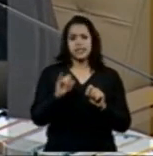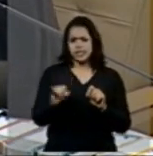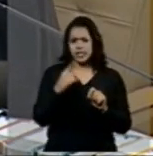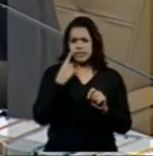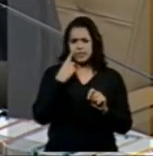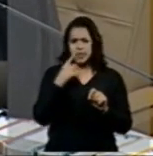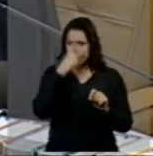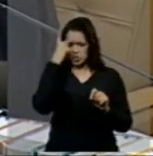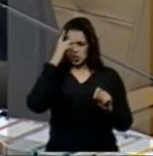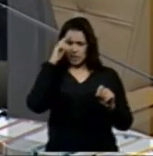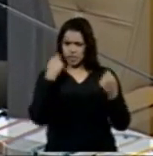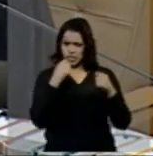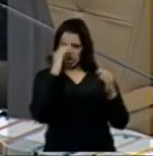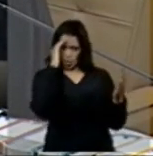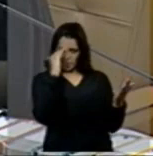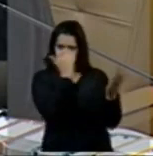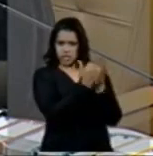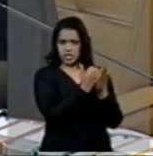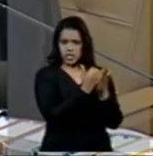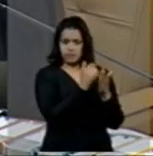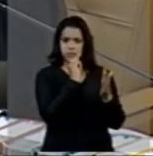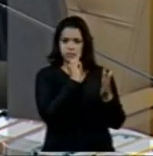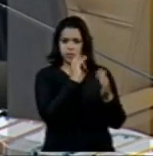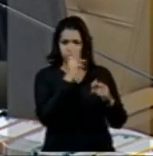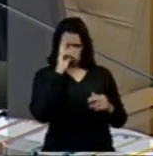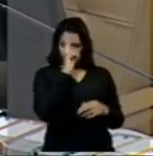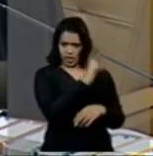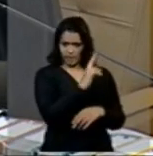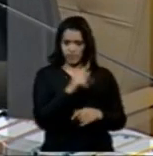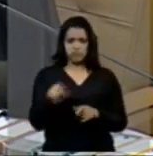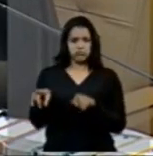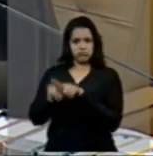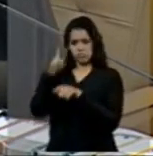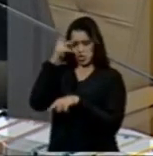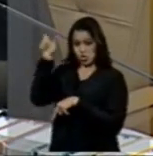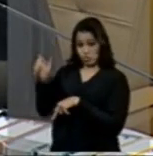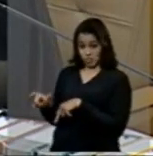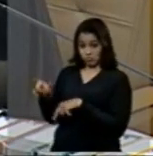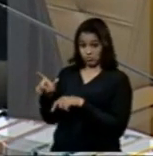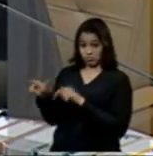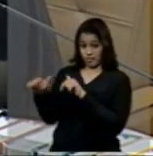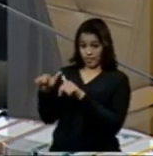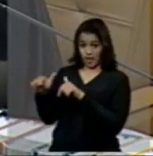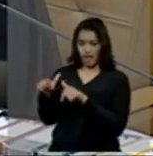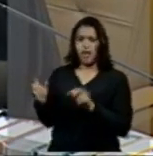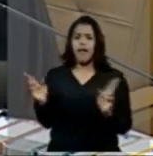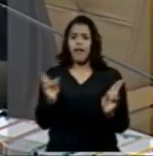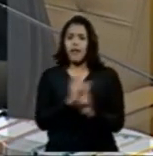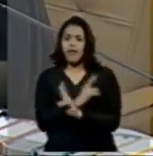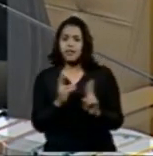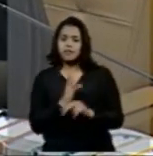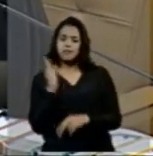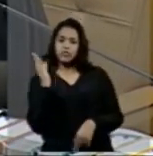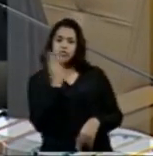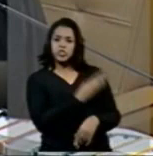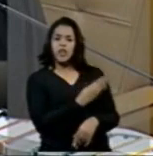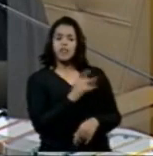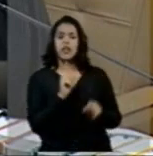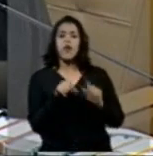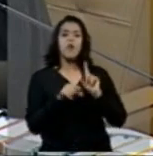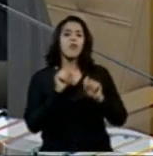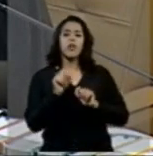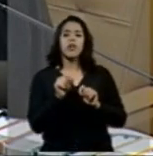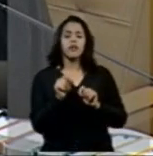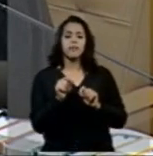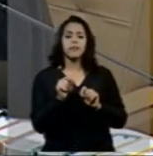e a subordinação direta entre trabalhador e tomador de serviços, a relação de emprego direta seria declarada.